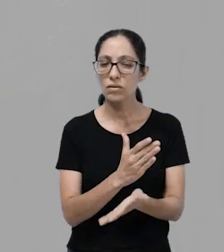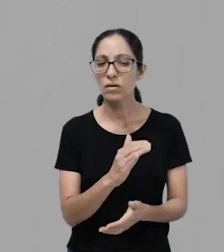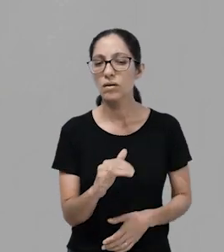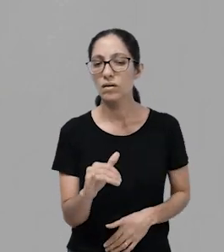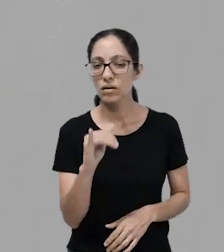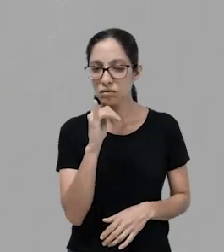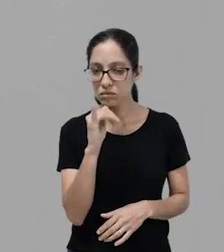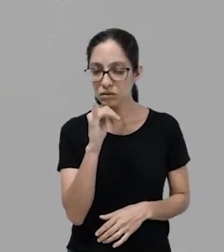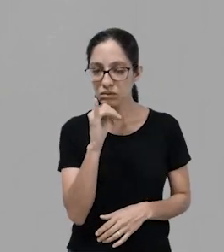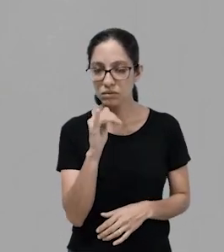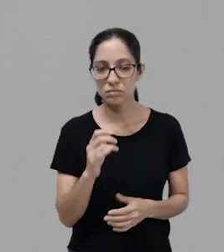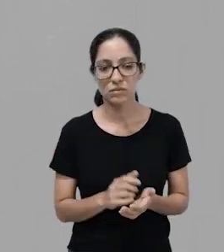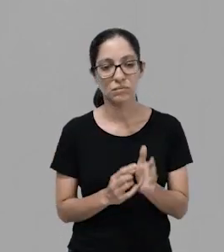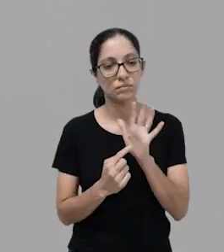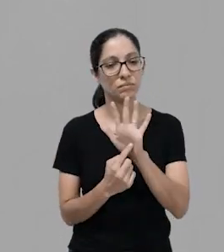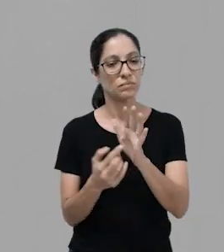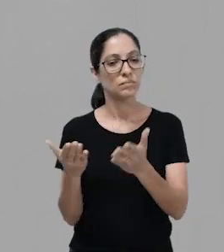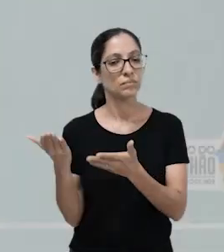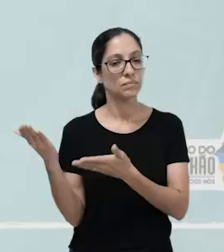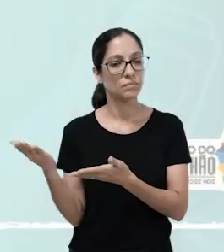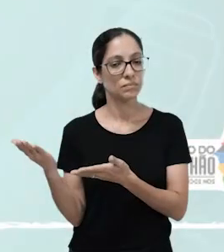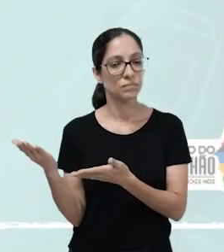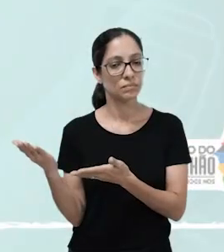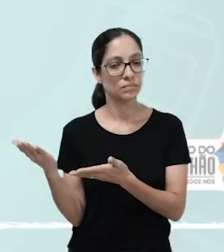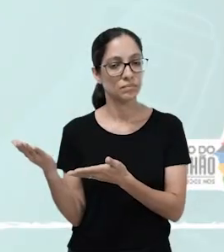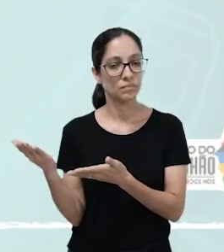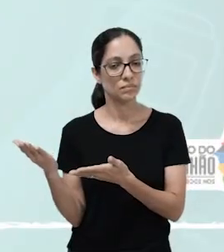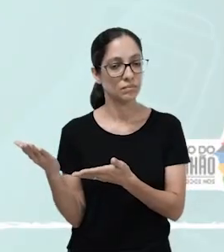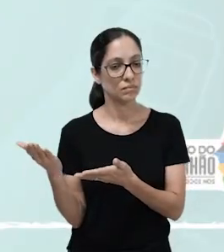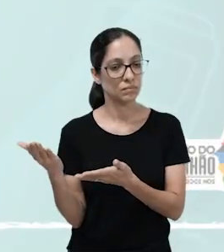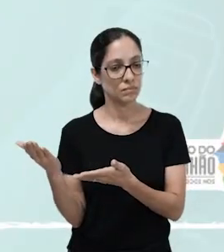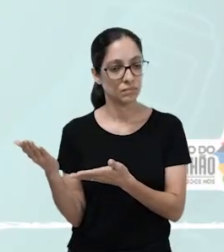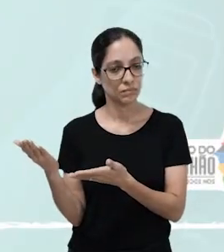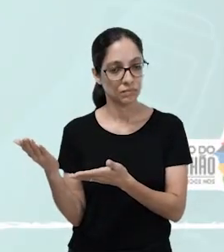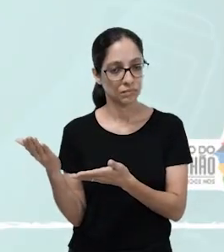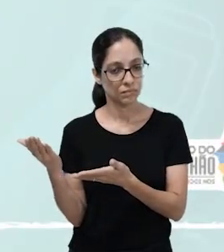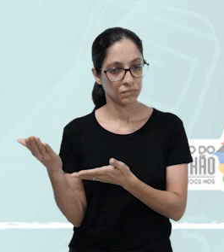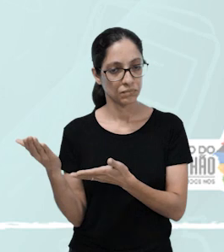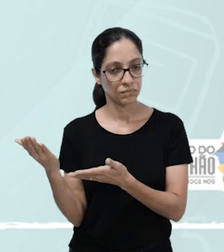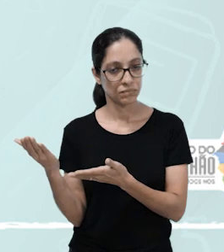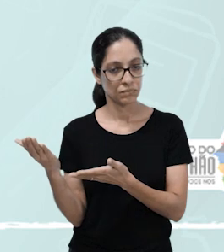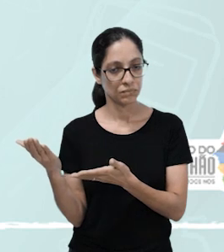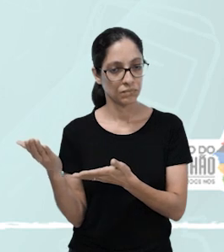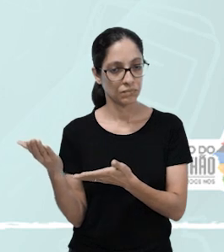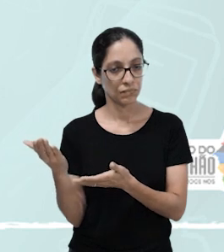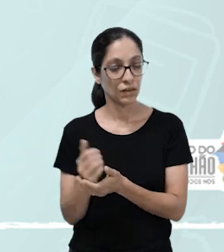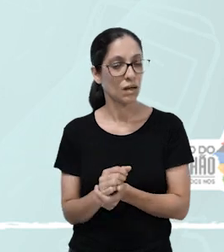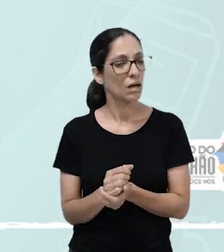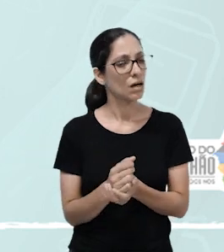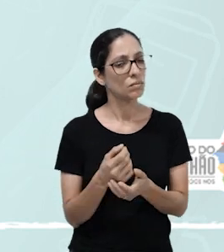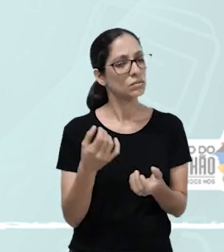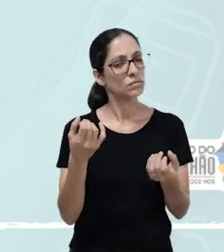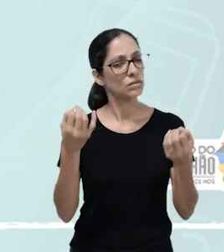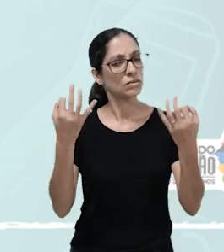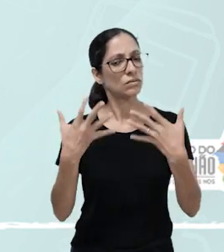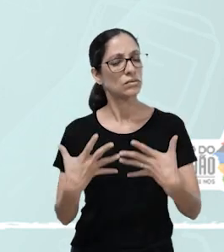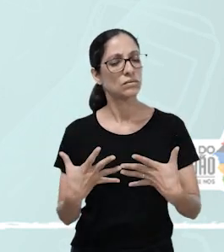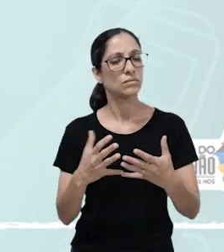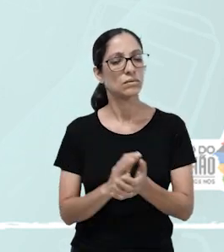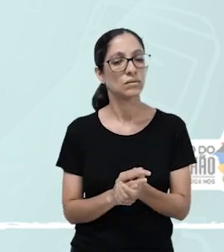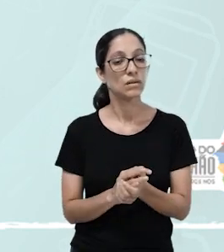dessas expressões. Somebody ou someone is in my house. Então, é como se você estivesse